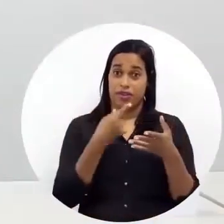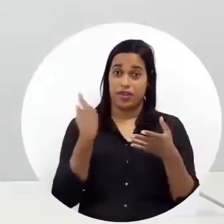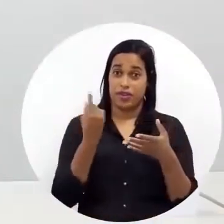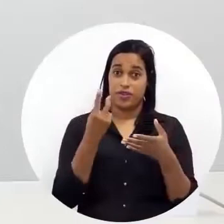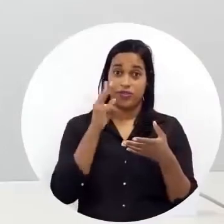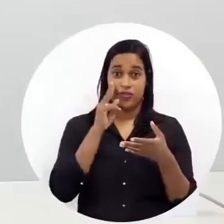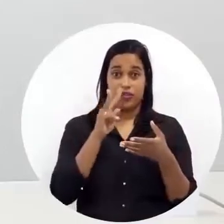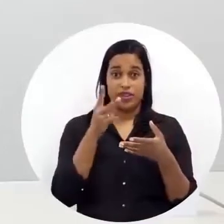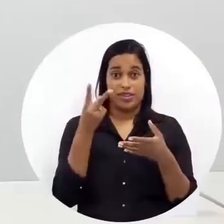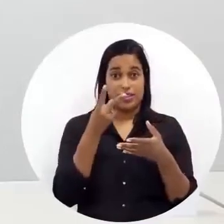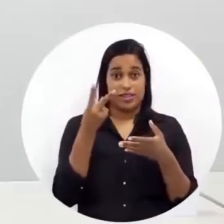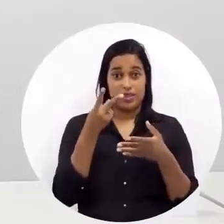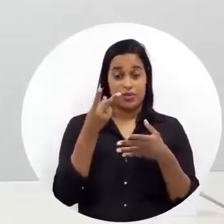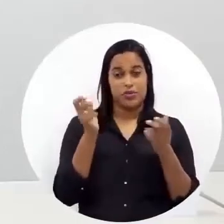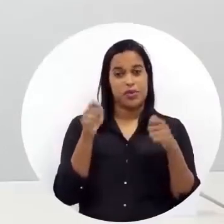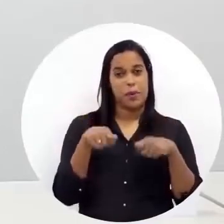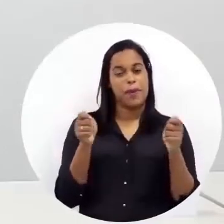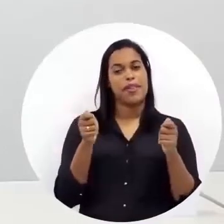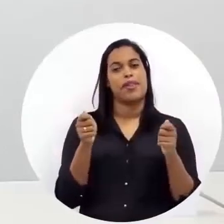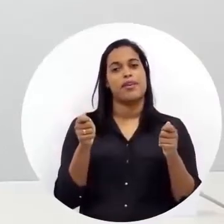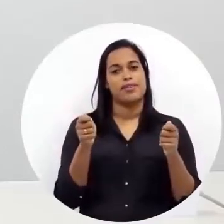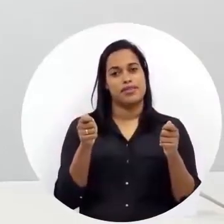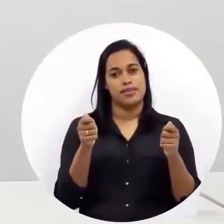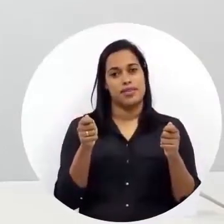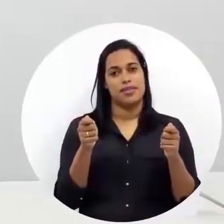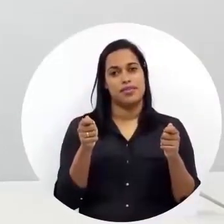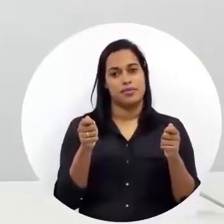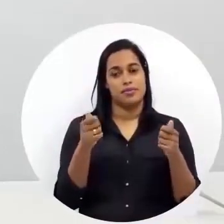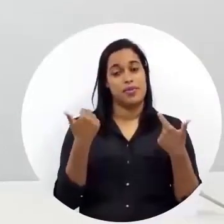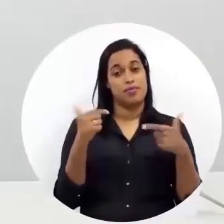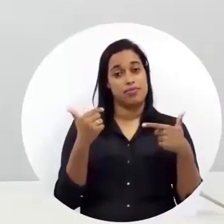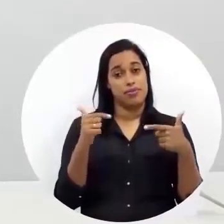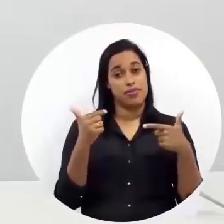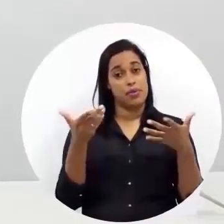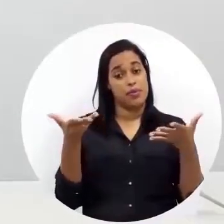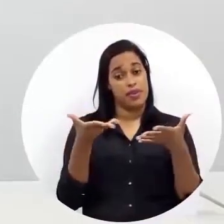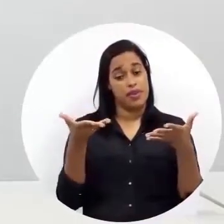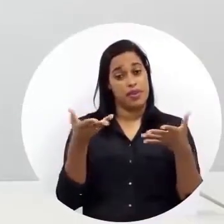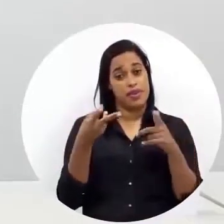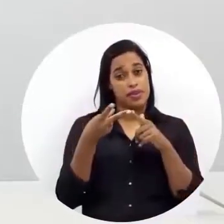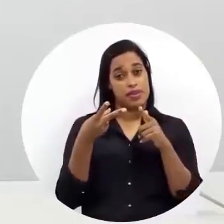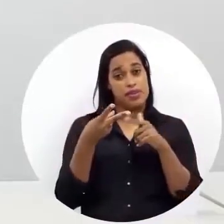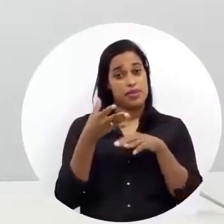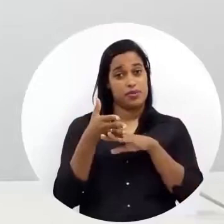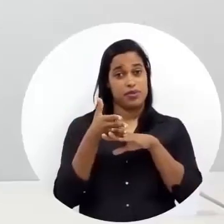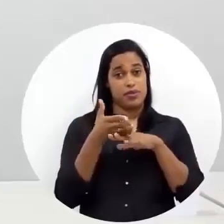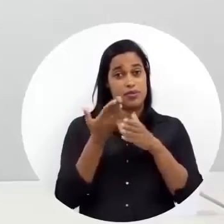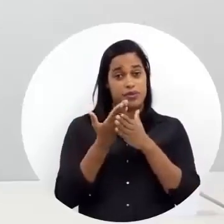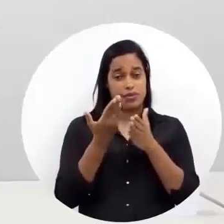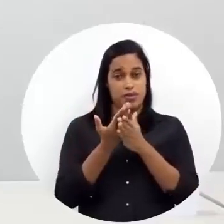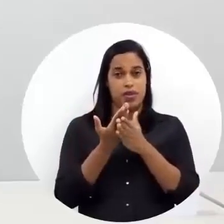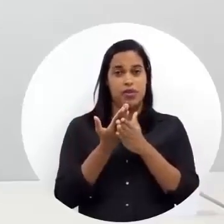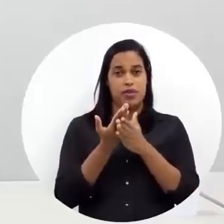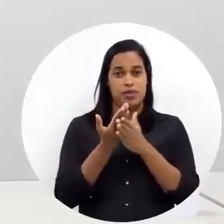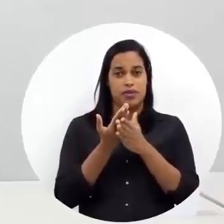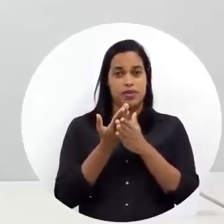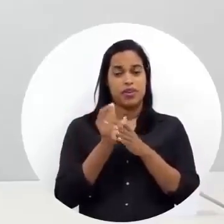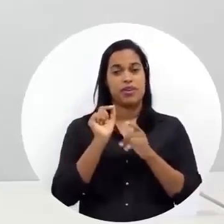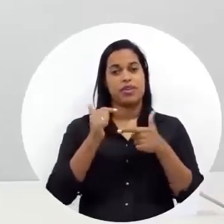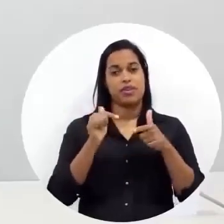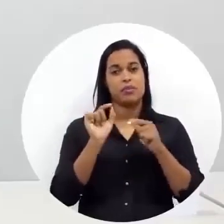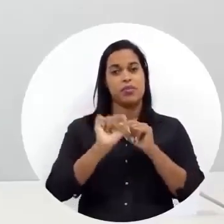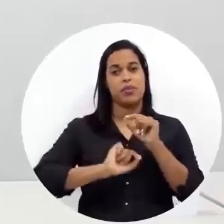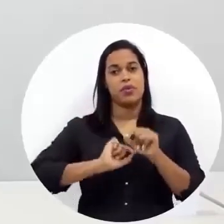Agora nós vamos para a segunda competência, né? E eu vou trabalhar agora na segunda videoaula